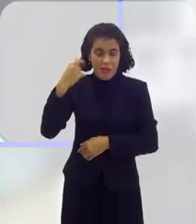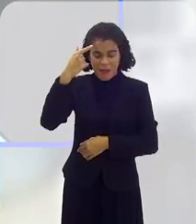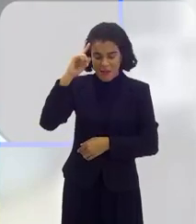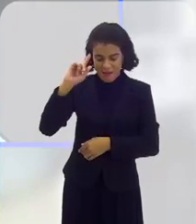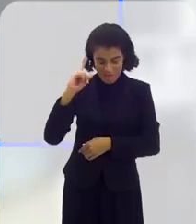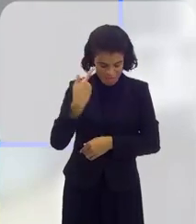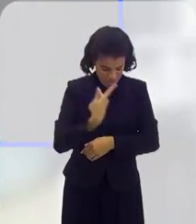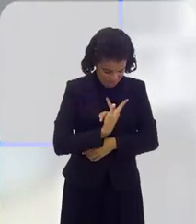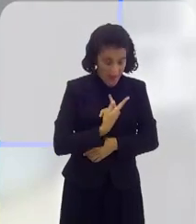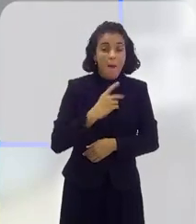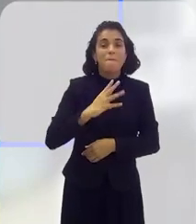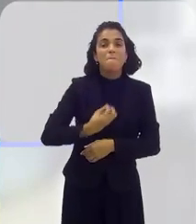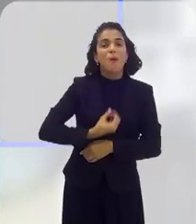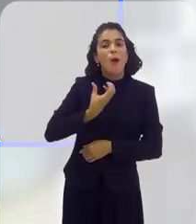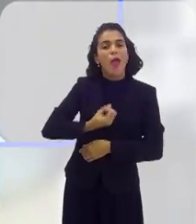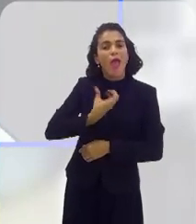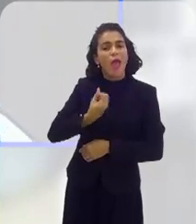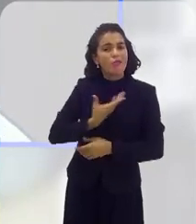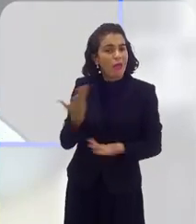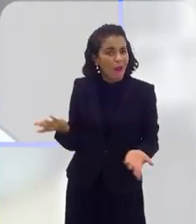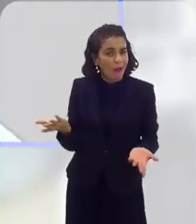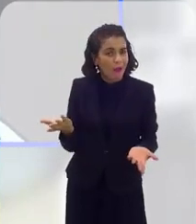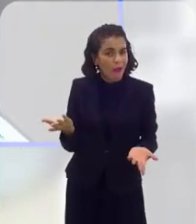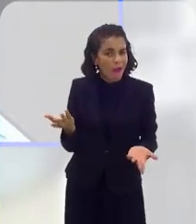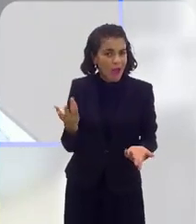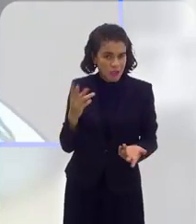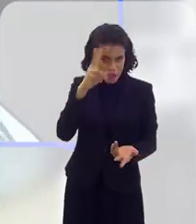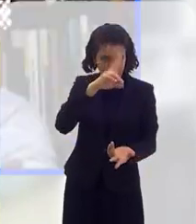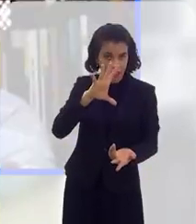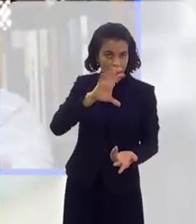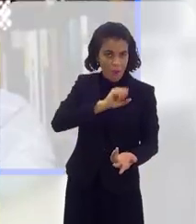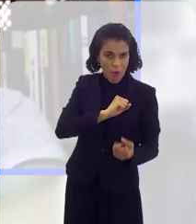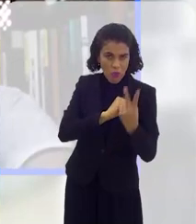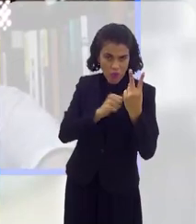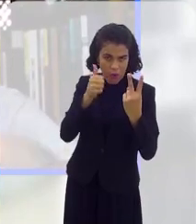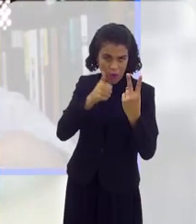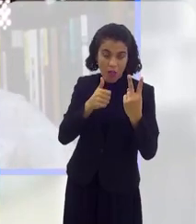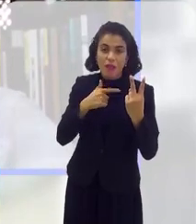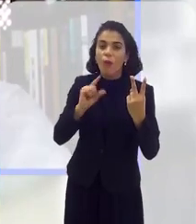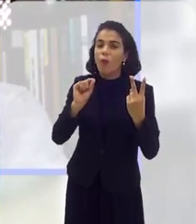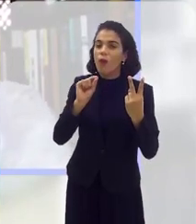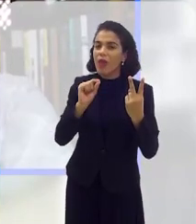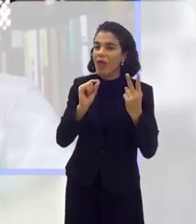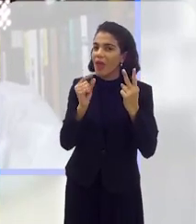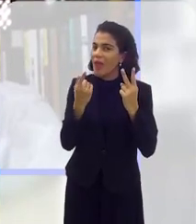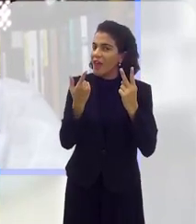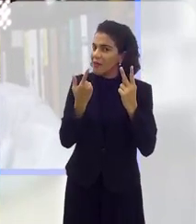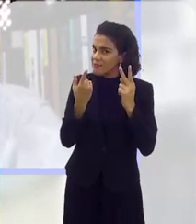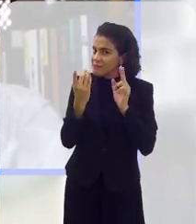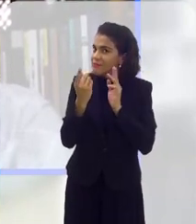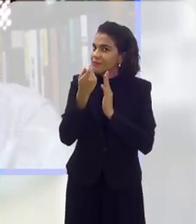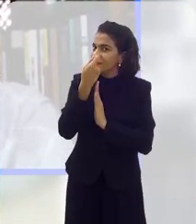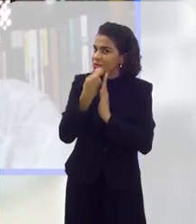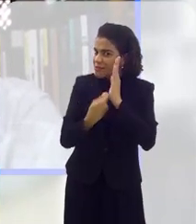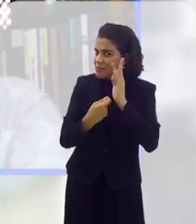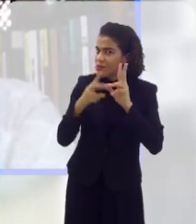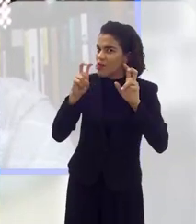poeta, falando de uma história de amor entre duas jovens, claro que tinha cenas com forte